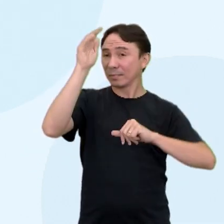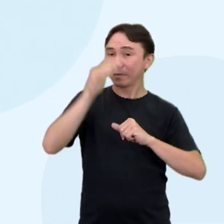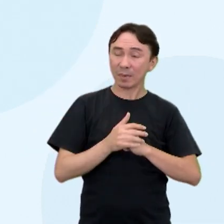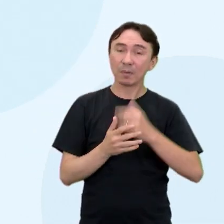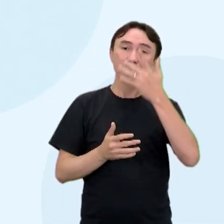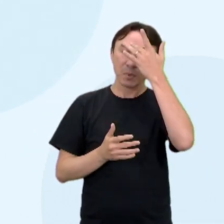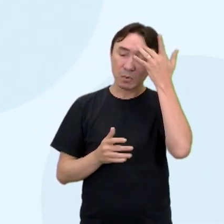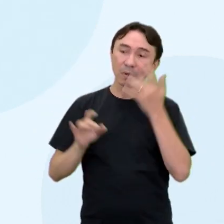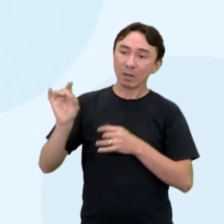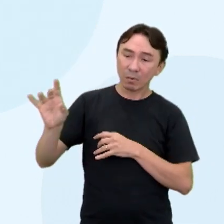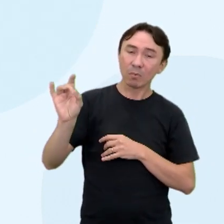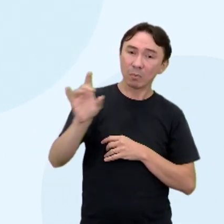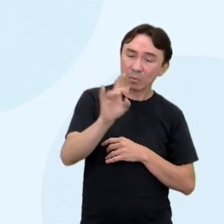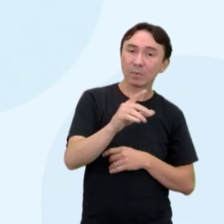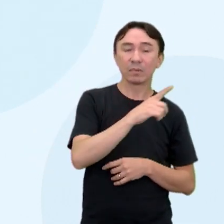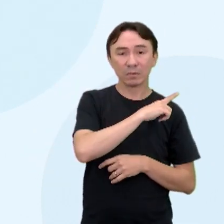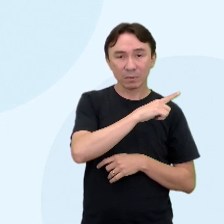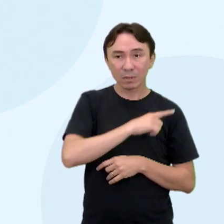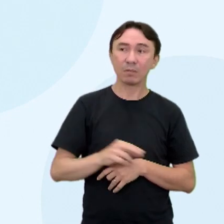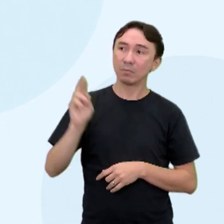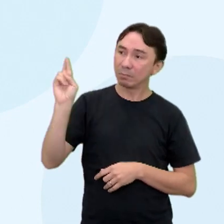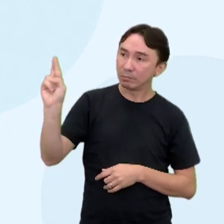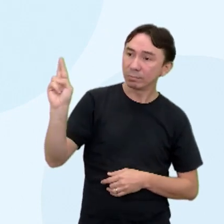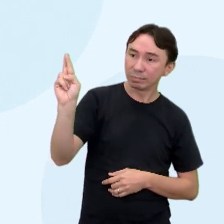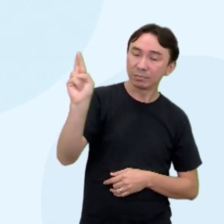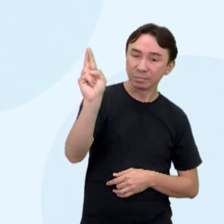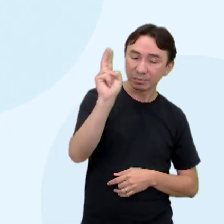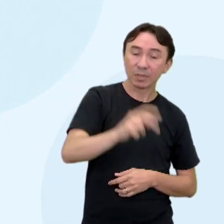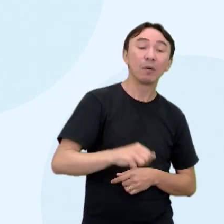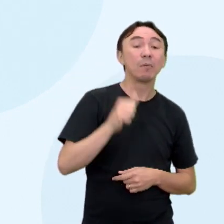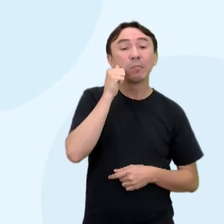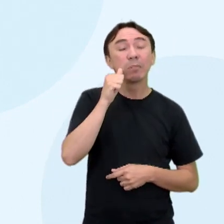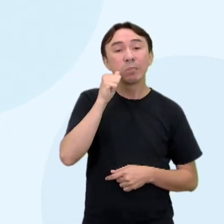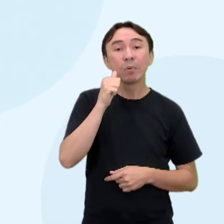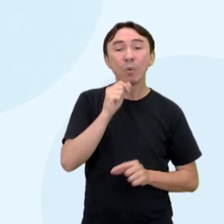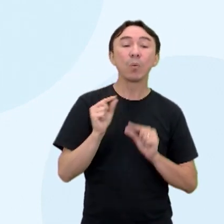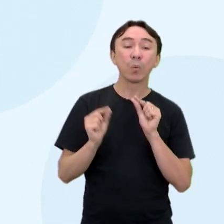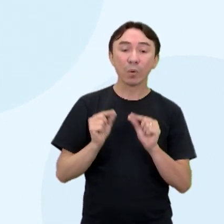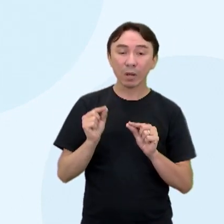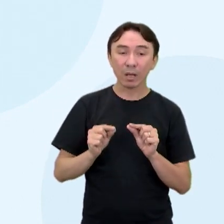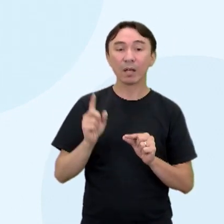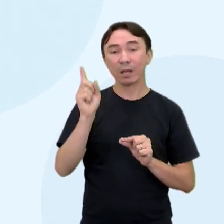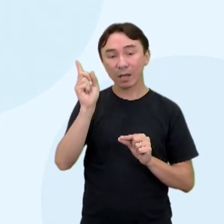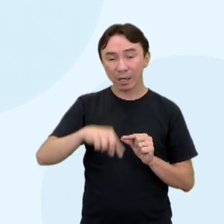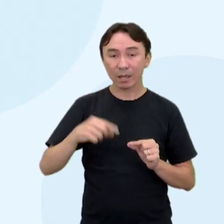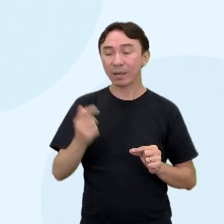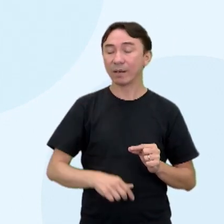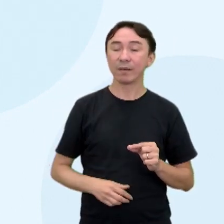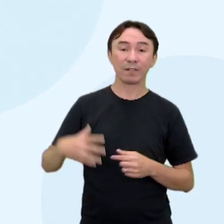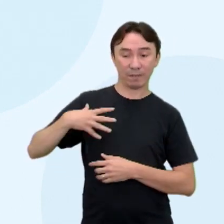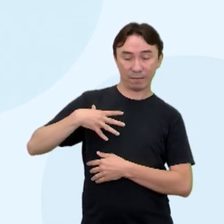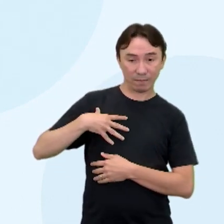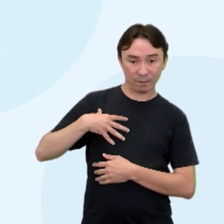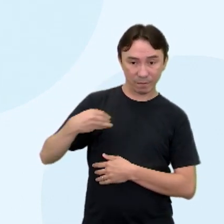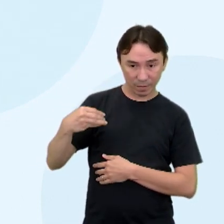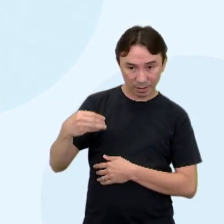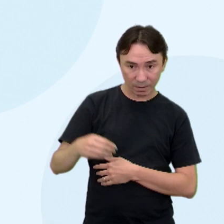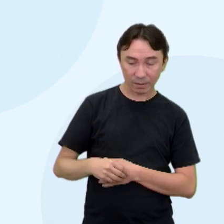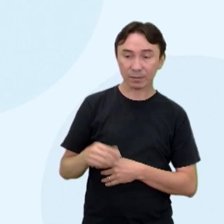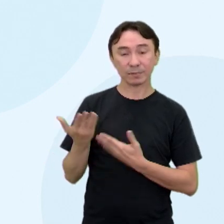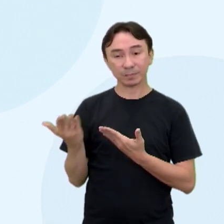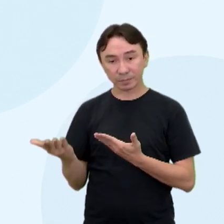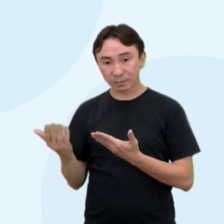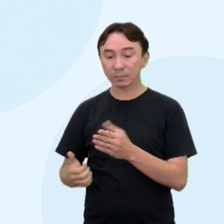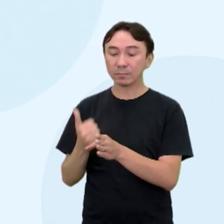na sociedade. A função da mulher nessa sociedade é a de cuidar da educação, da educação e da moral